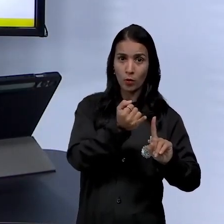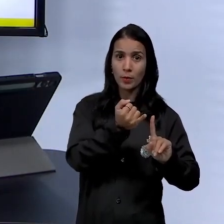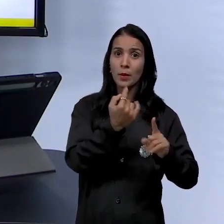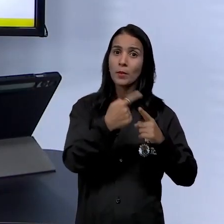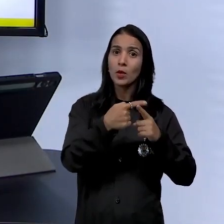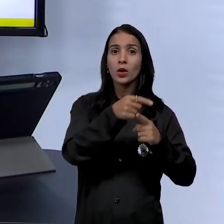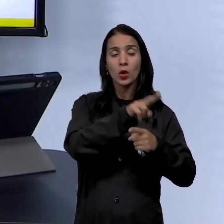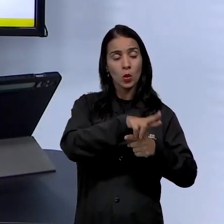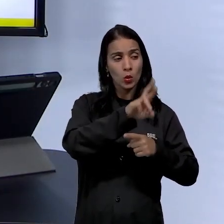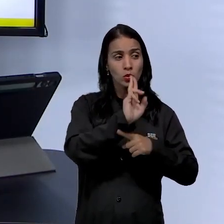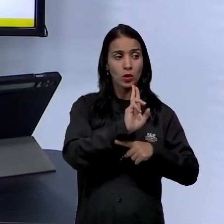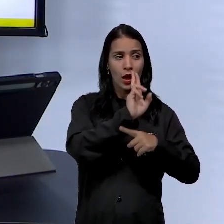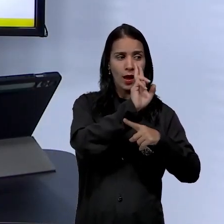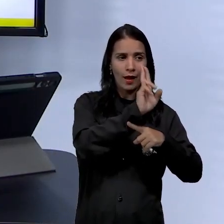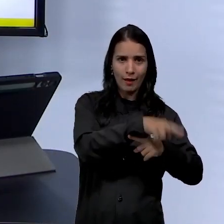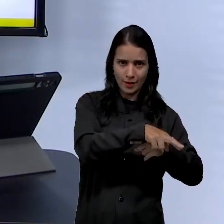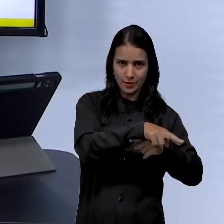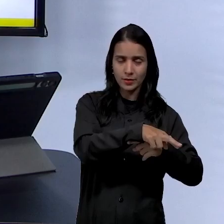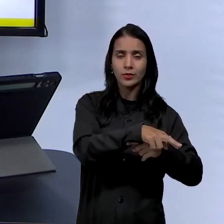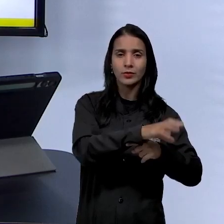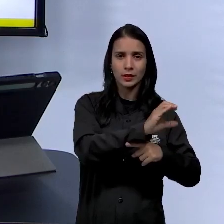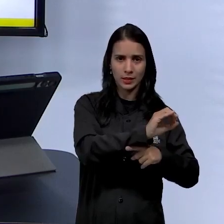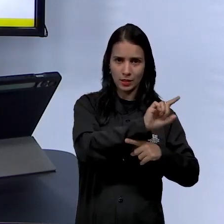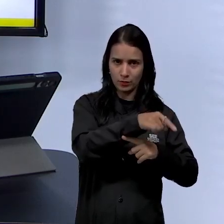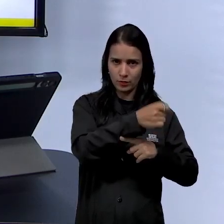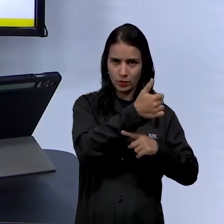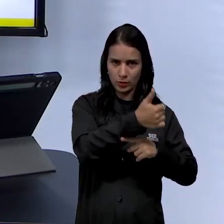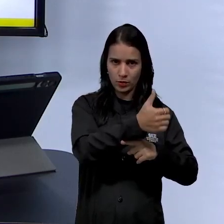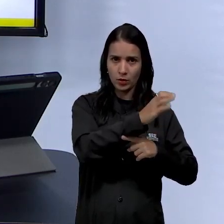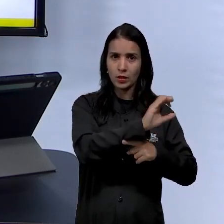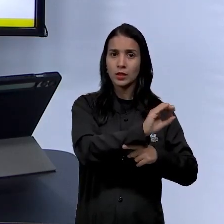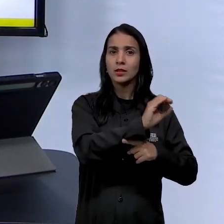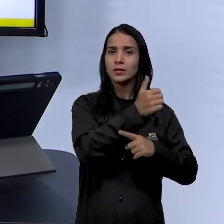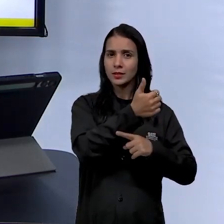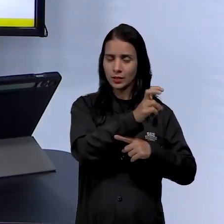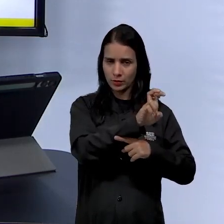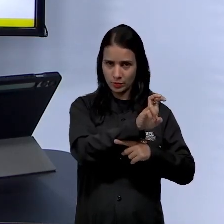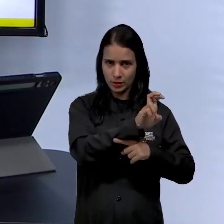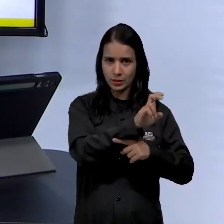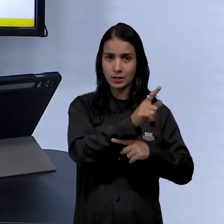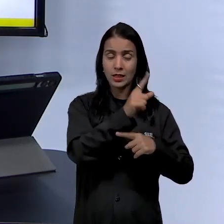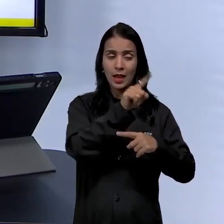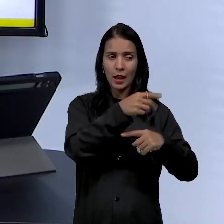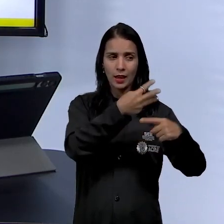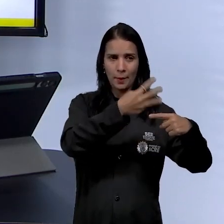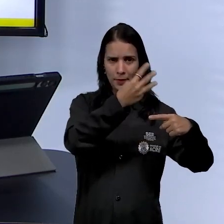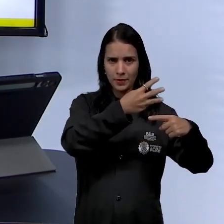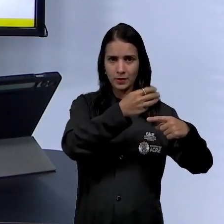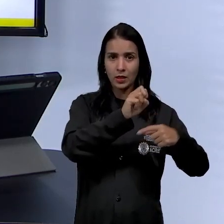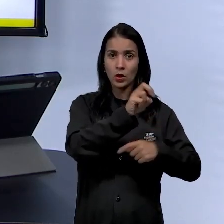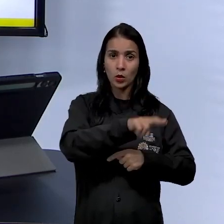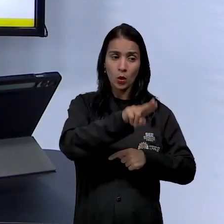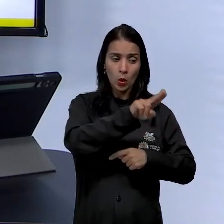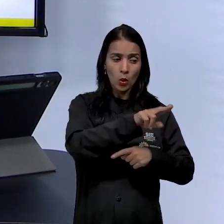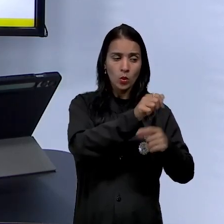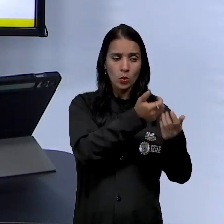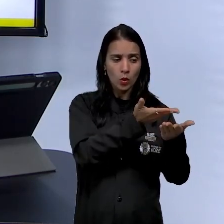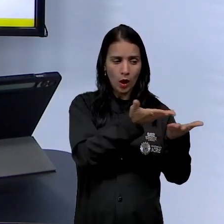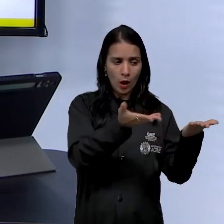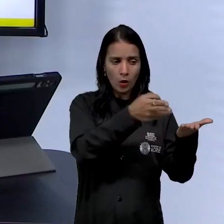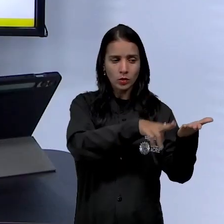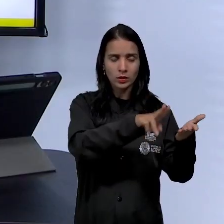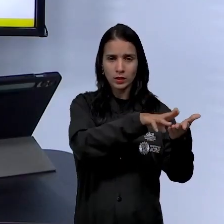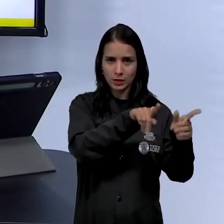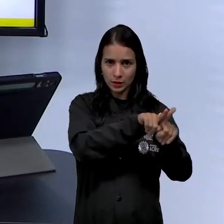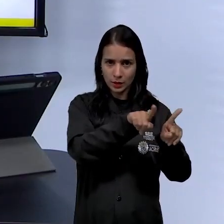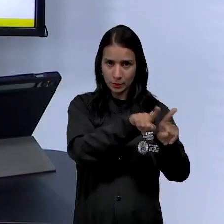de 0,015 metros cúbicos por segundo e usando a área da base. Depois eu igualo os dois